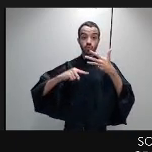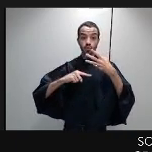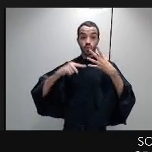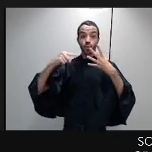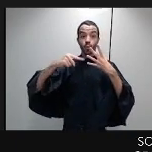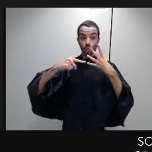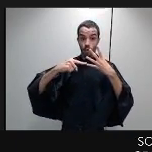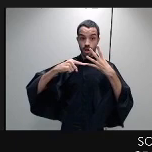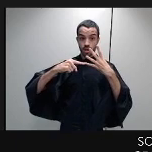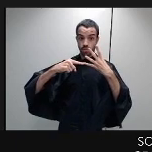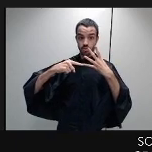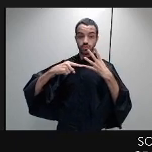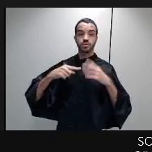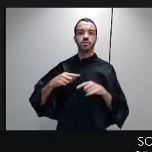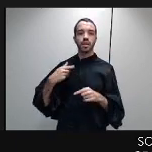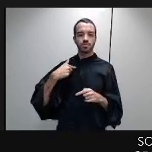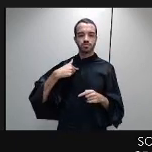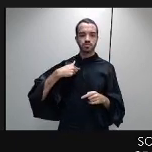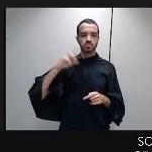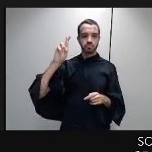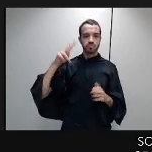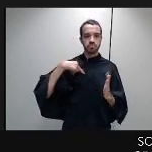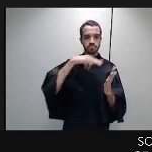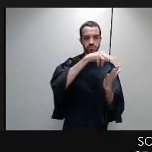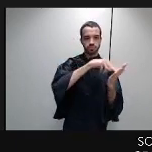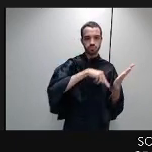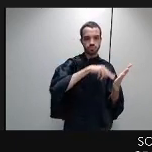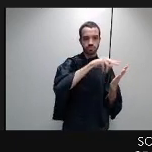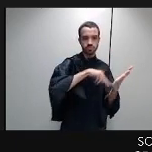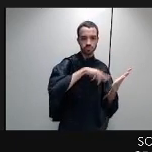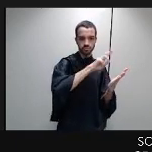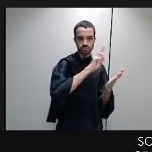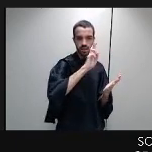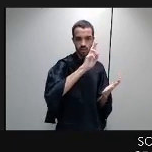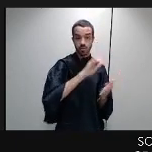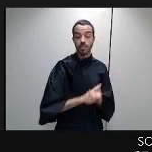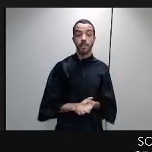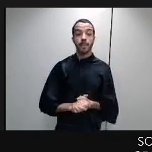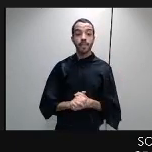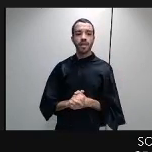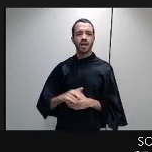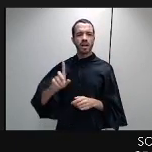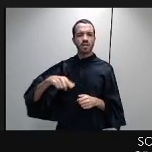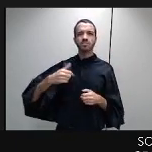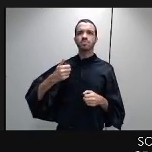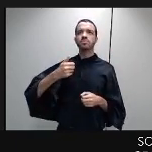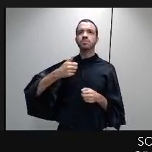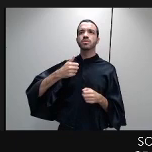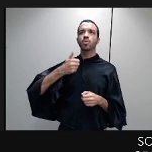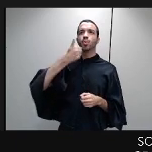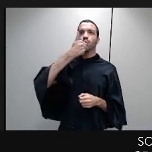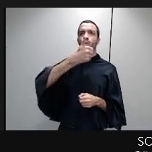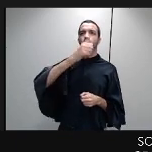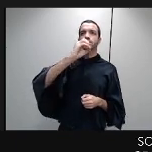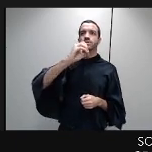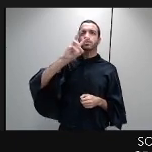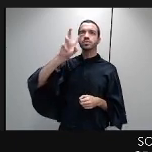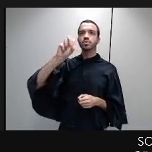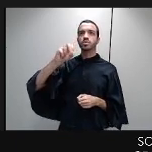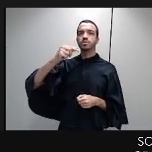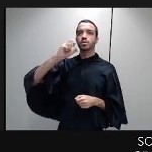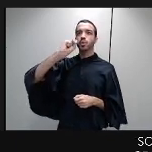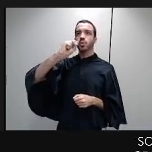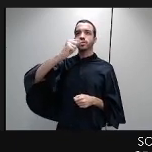é uma gravo em recurso especial de número 110508 71 do Rio de